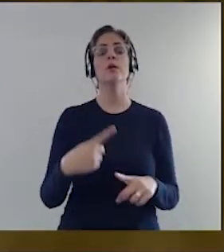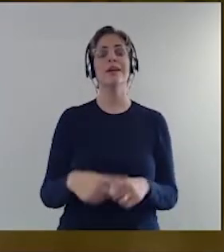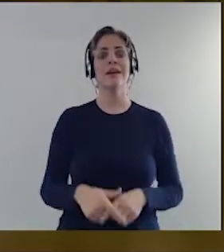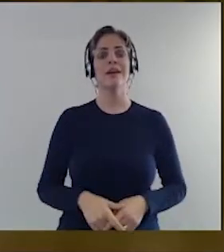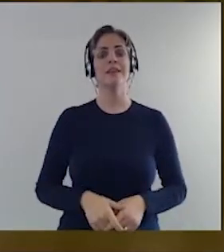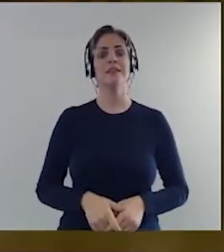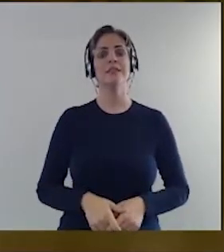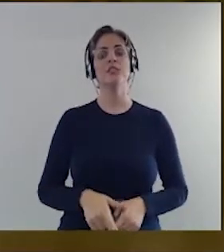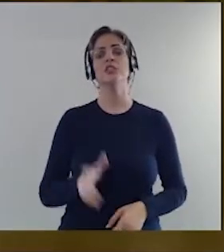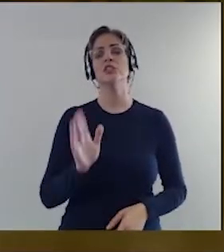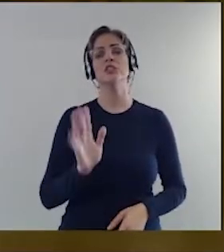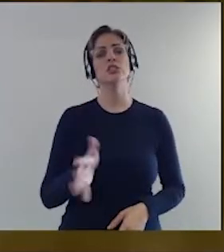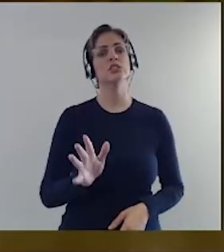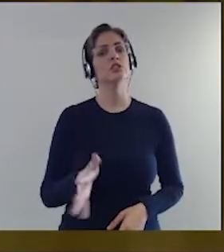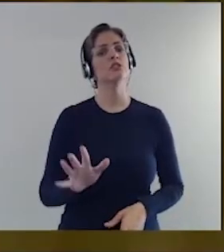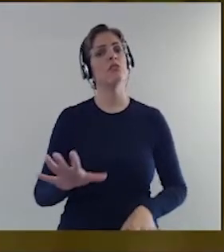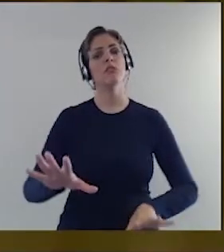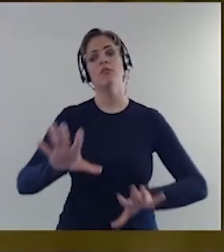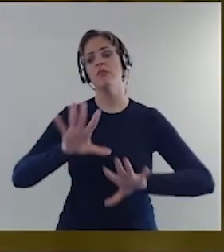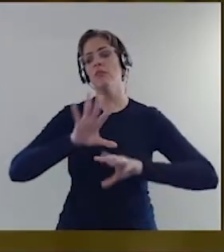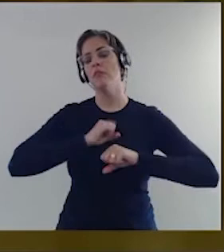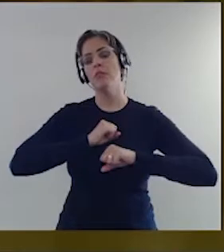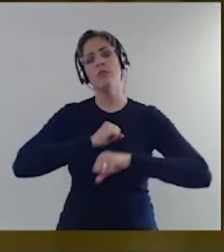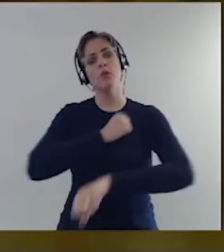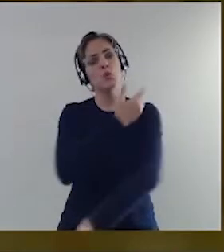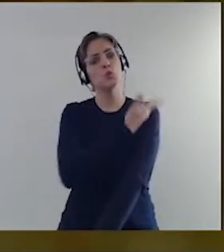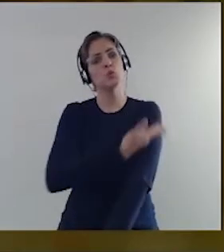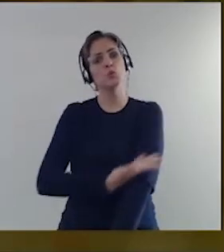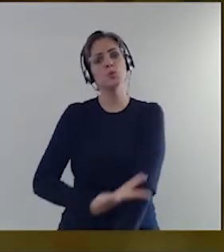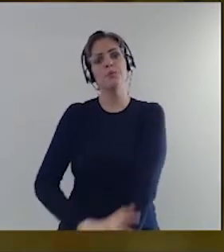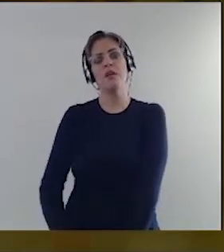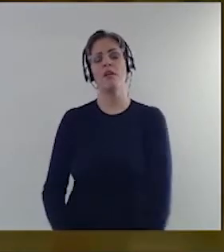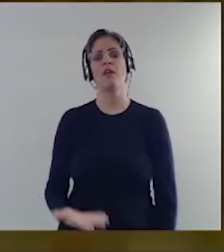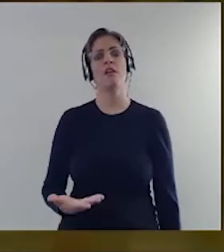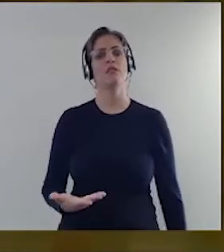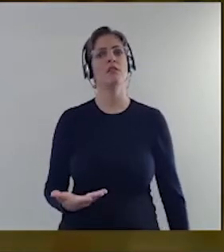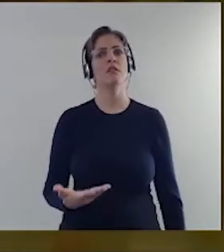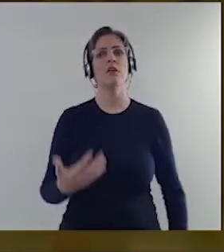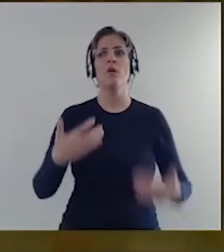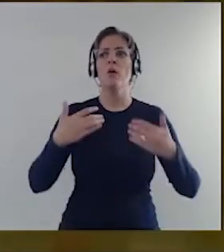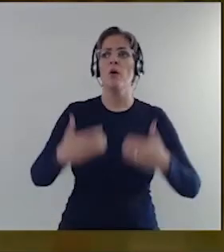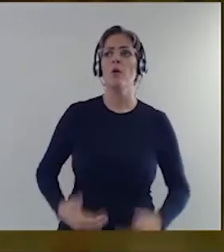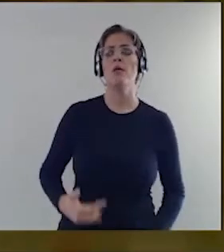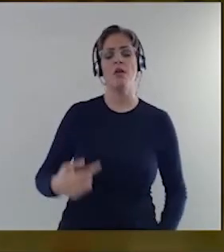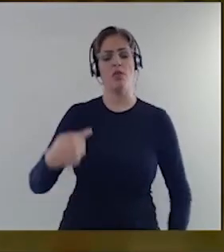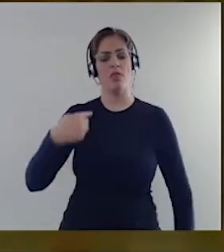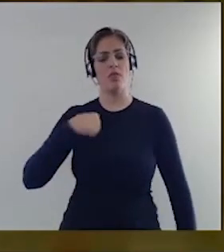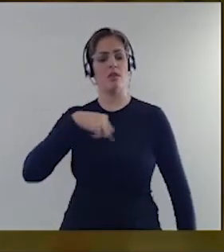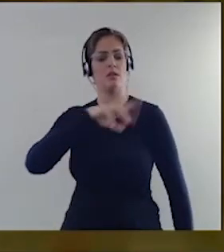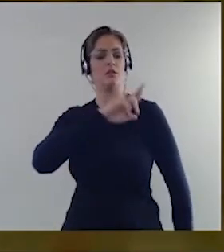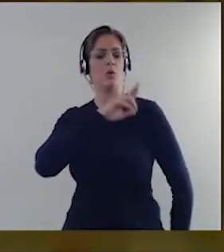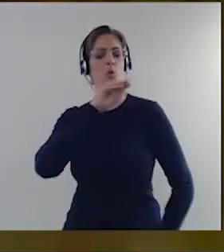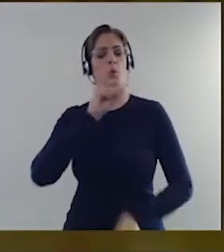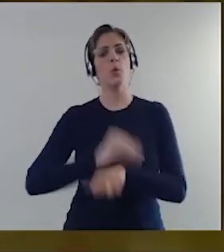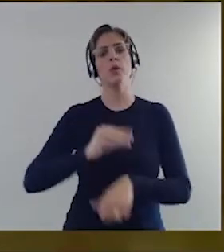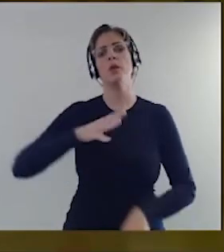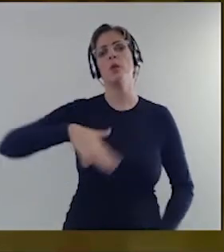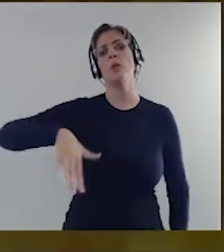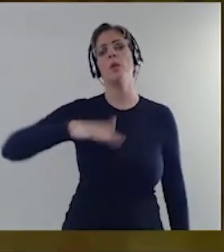estarem fortemente moldadas e acostumadas ao padrão comportamental de cuidadoras a elas